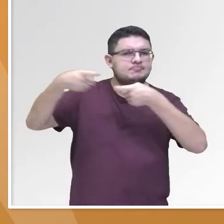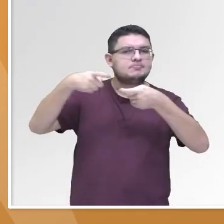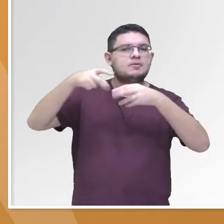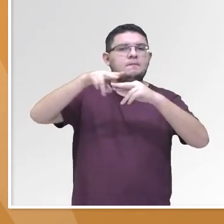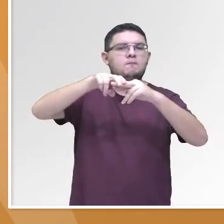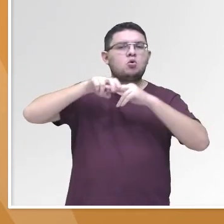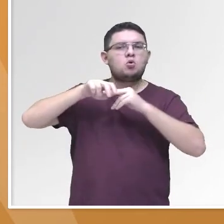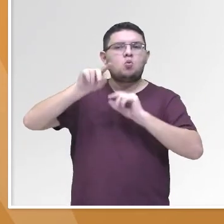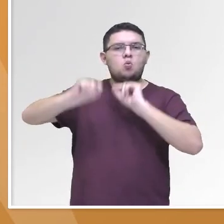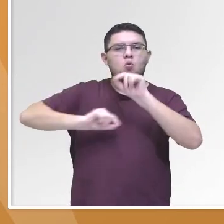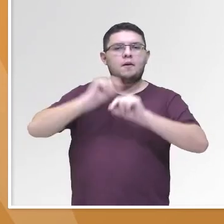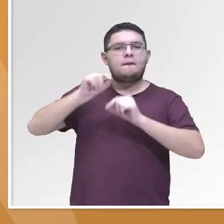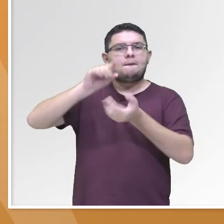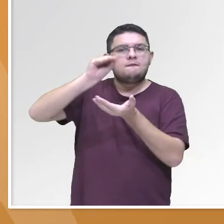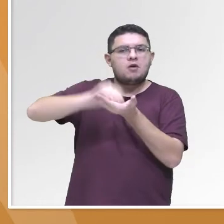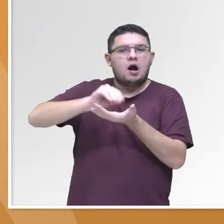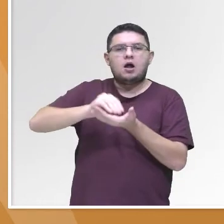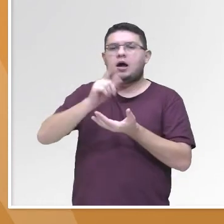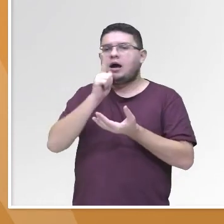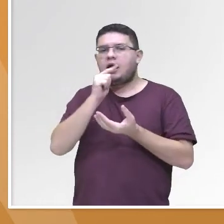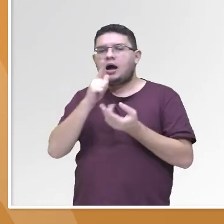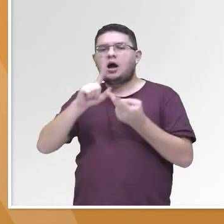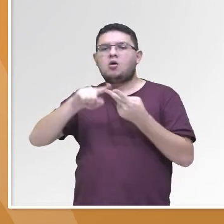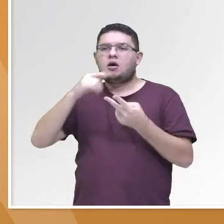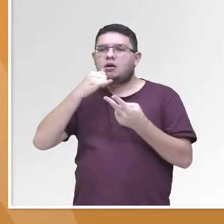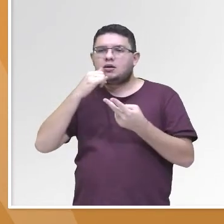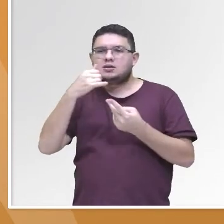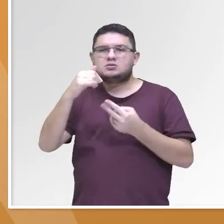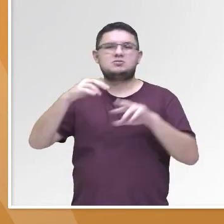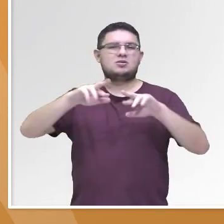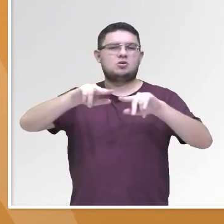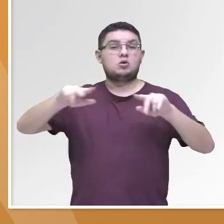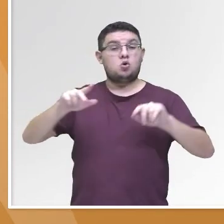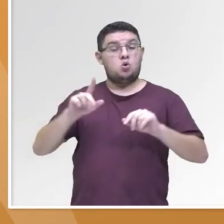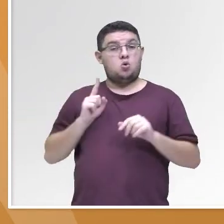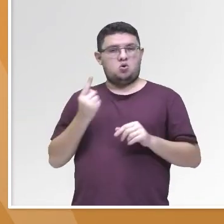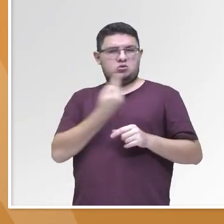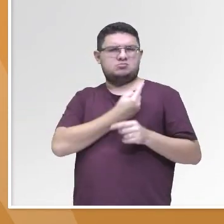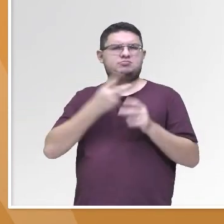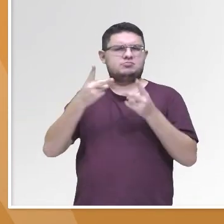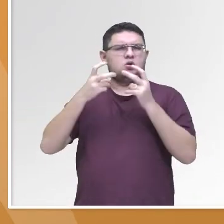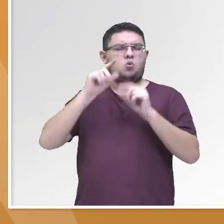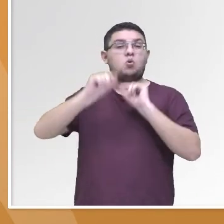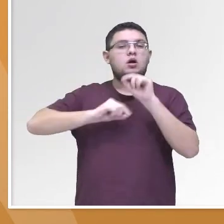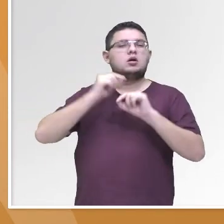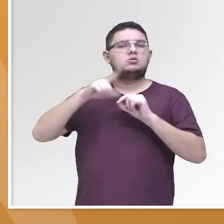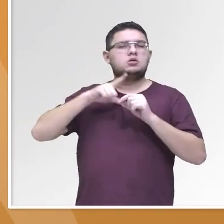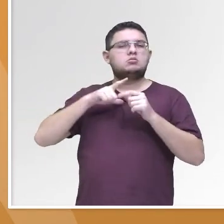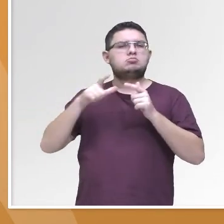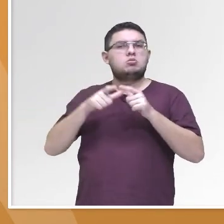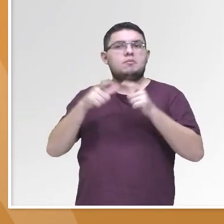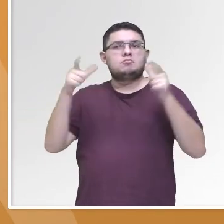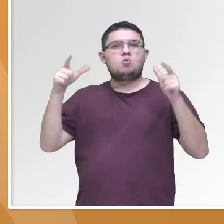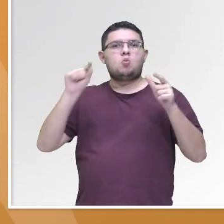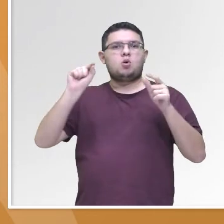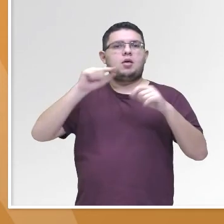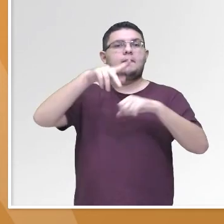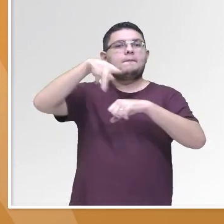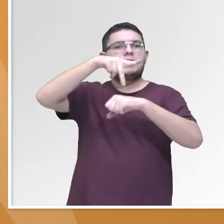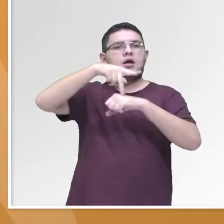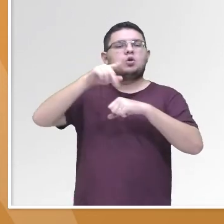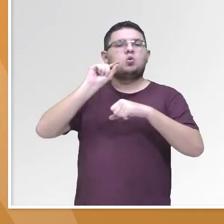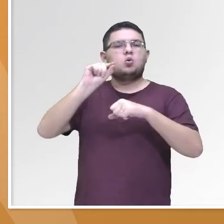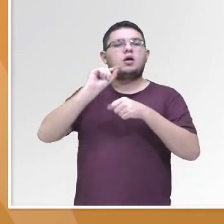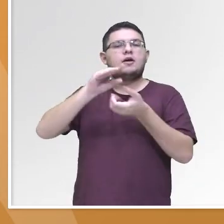hoje. Se a gente for pesquisar e for pensar, a gente já tem muitos países, gente, que não têm acesso aí